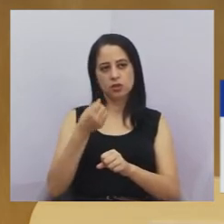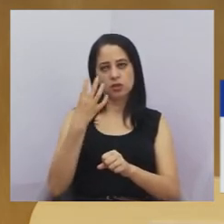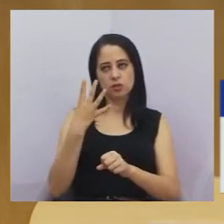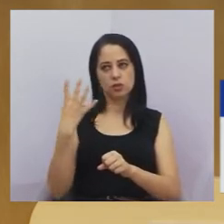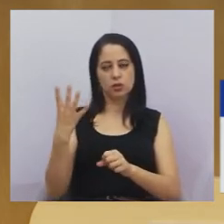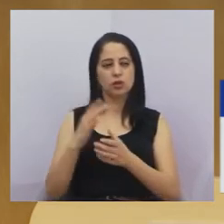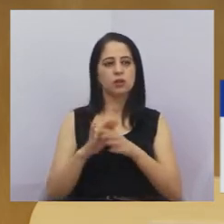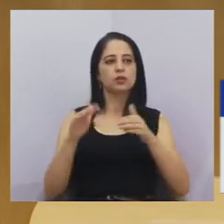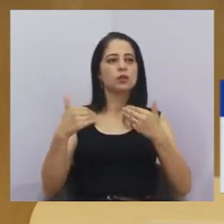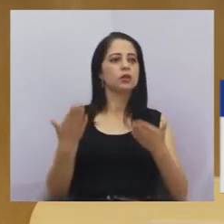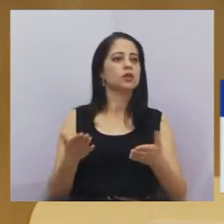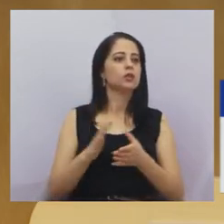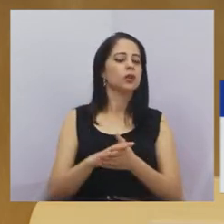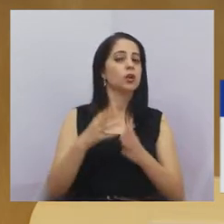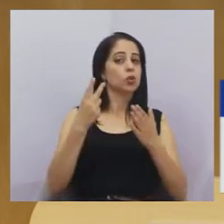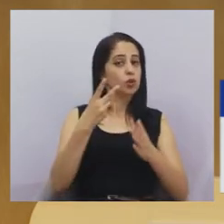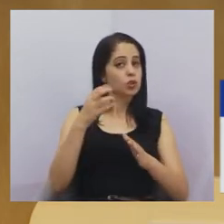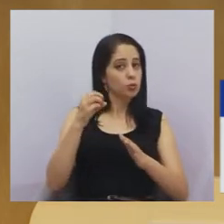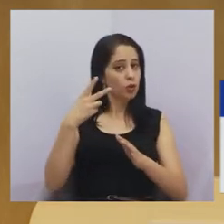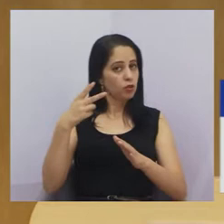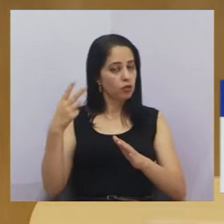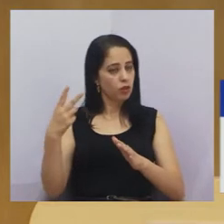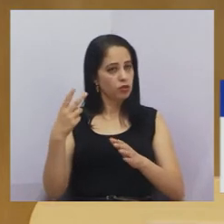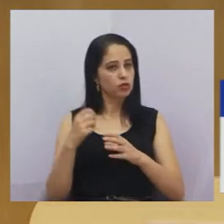11.152,44. Então, em 2022,